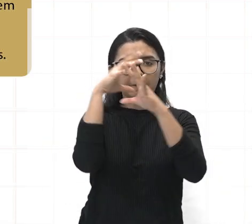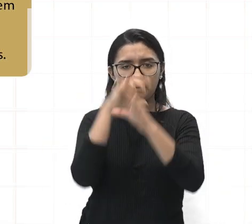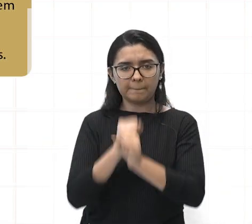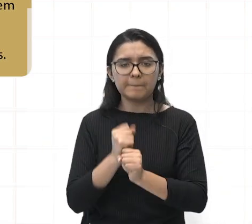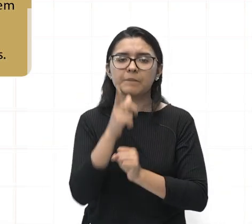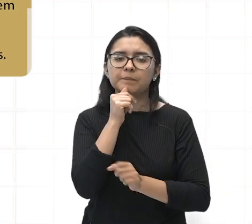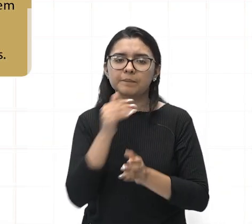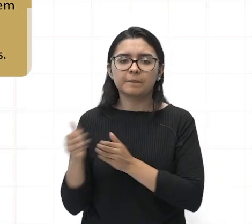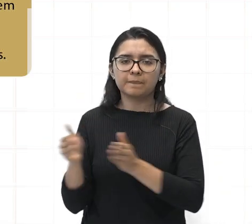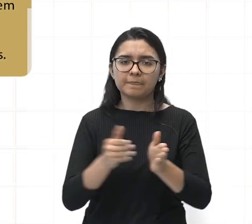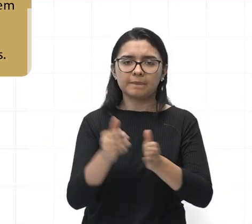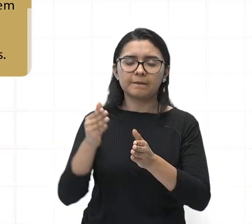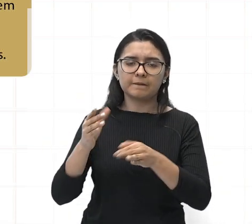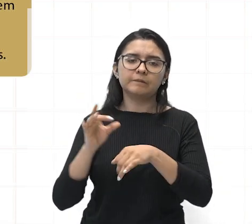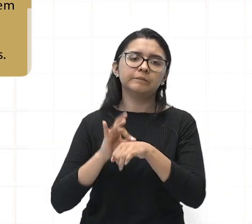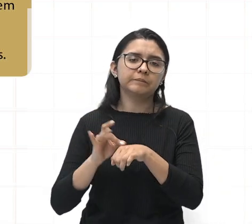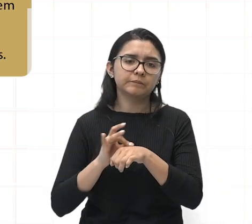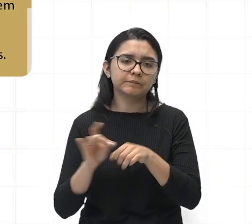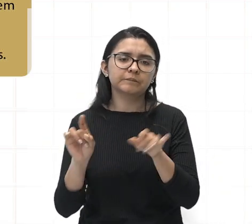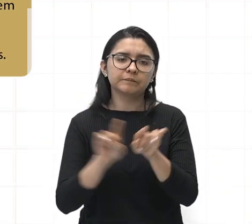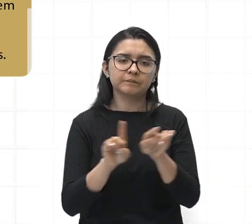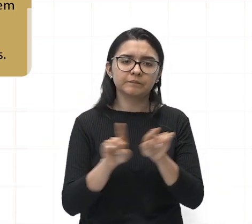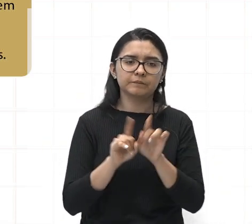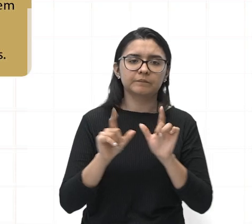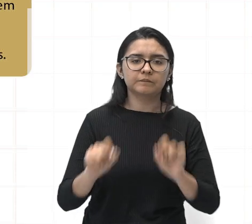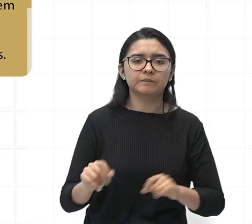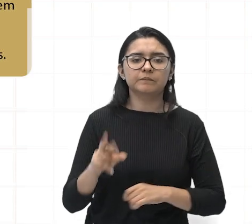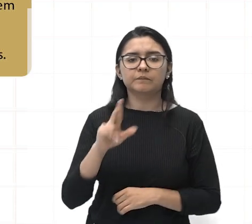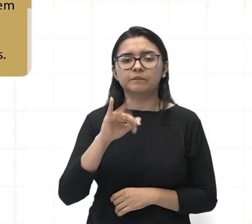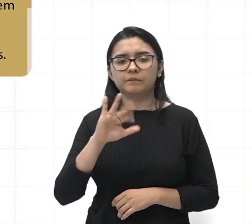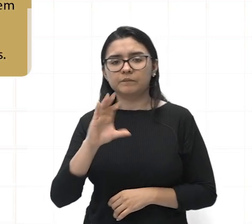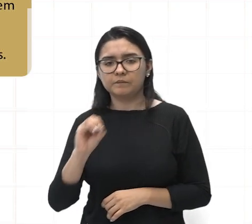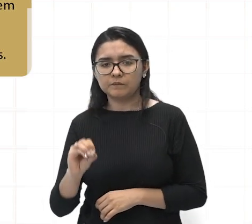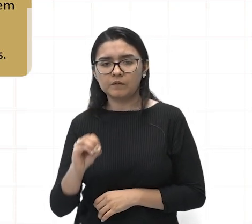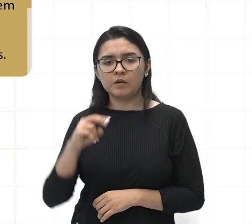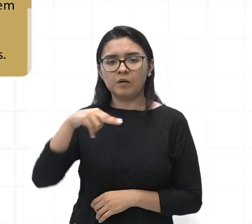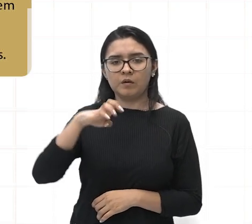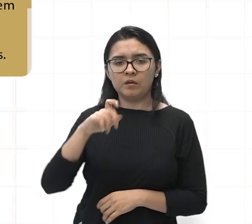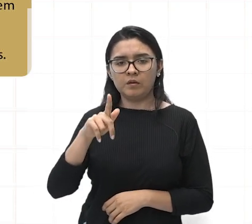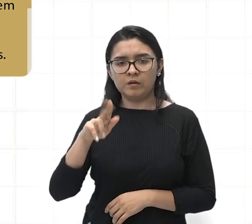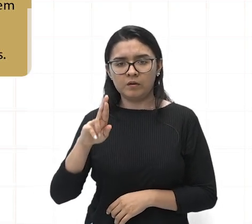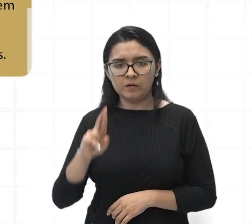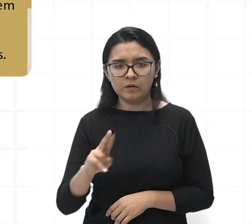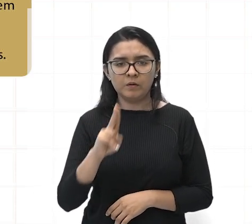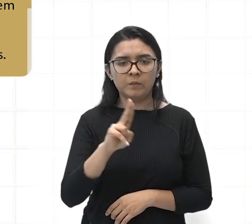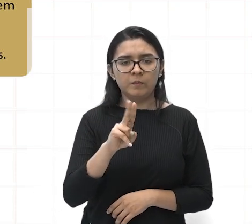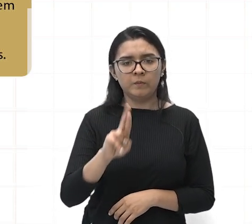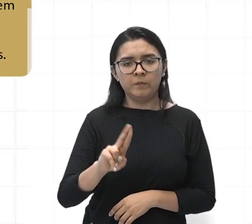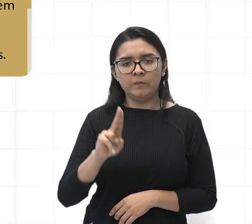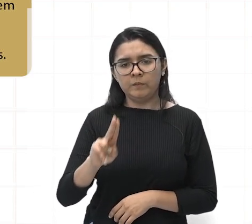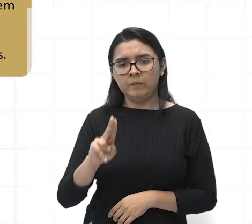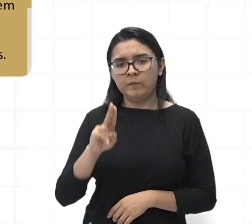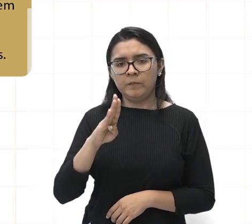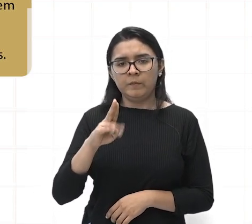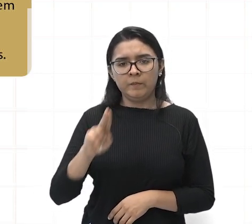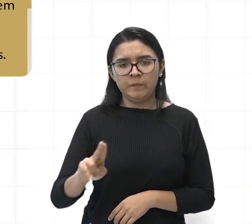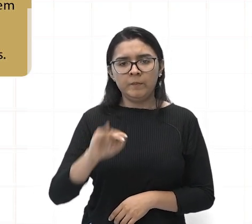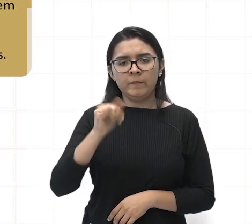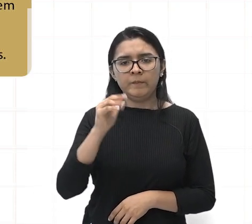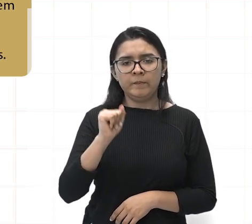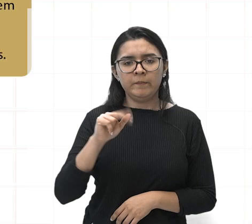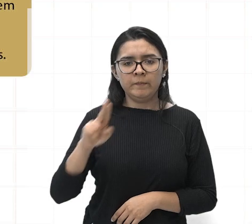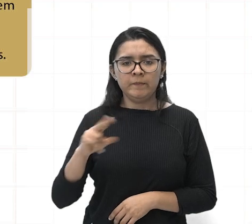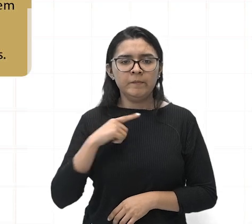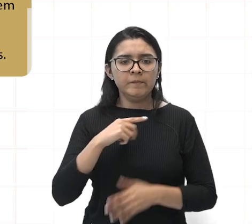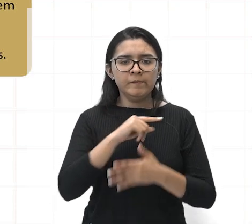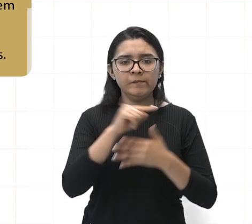nós temos como exemplo o Rio Negro, o Rio Urubu, o Rio Jaú, o Rio Inhamundá e o Rio Ariaú. São